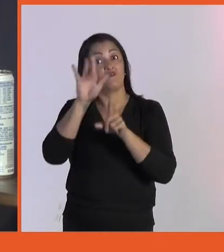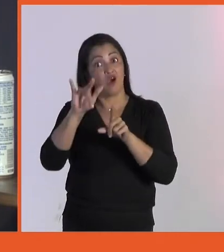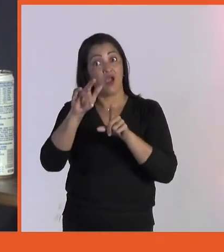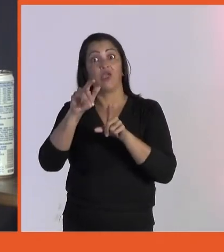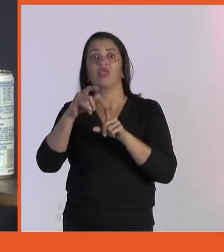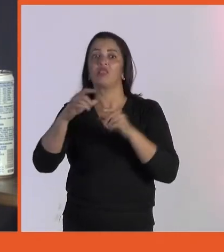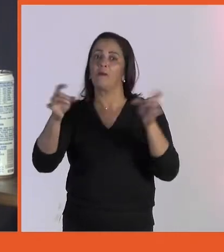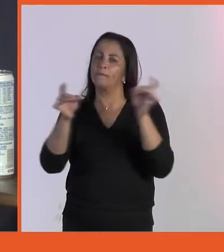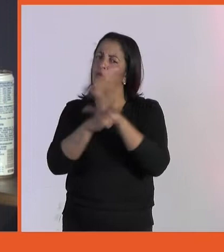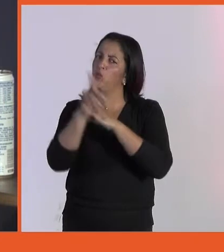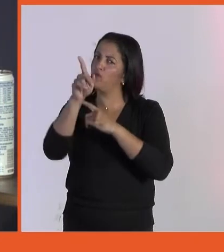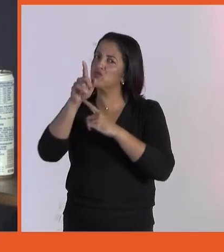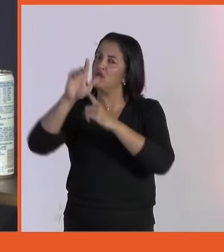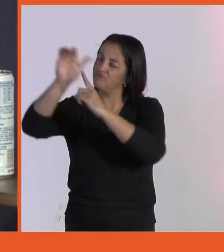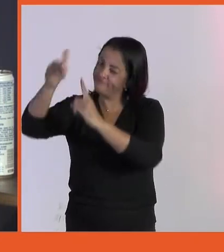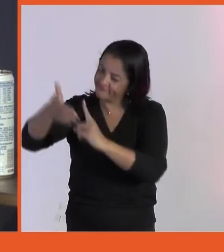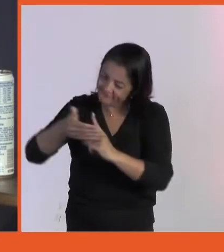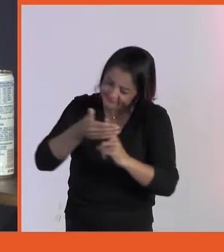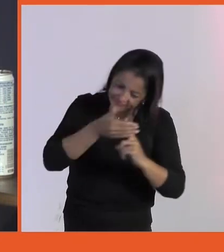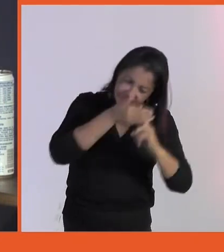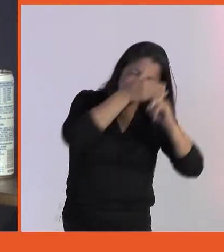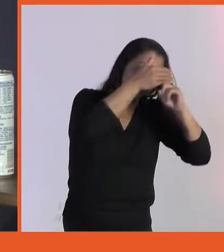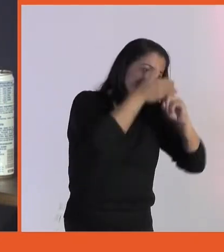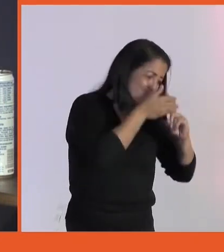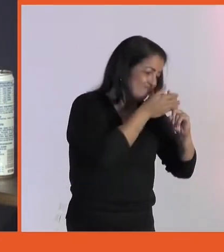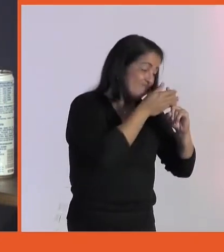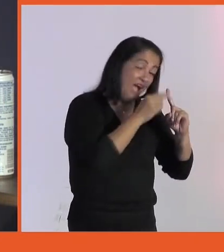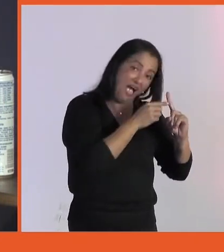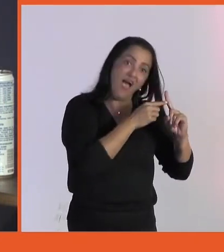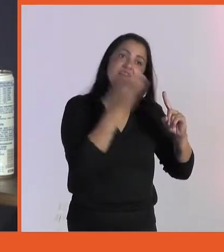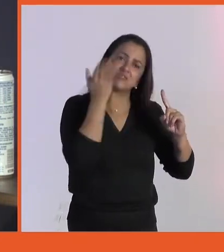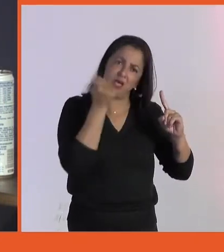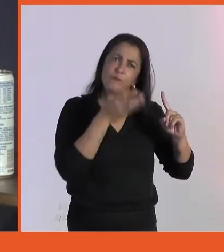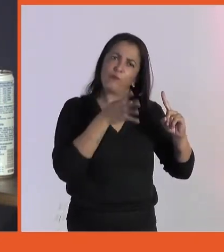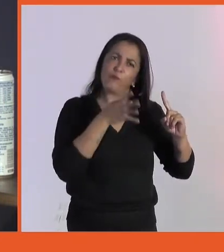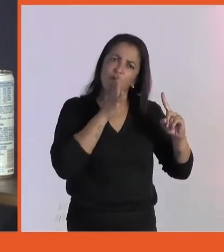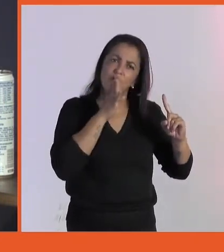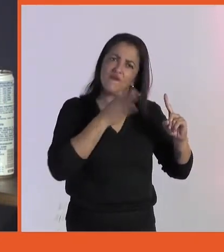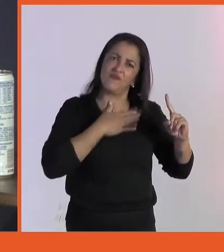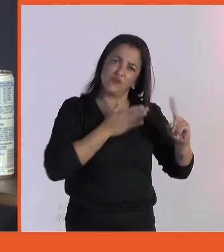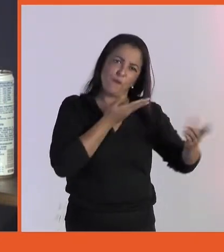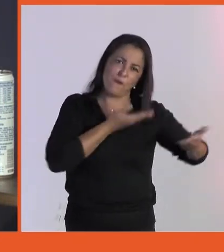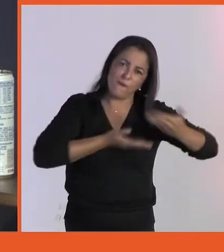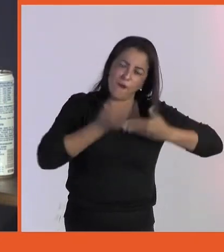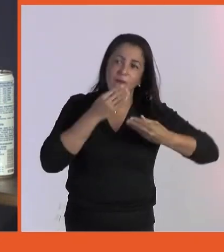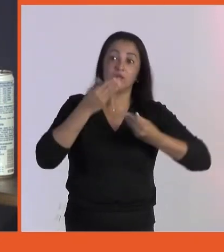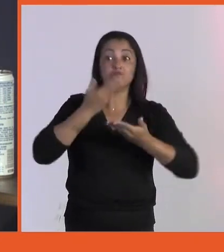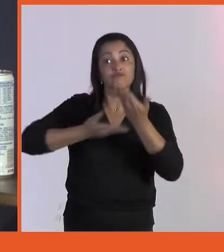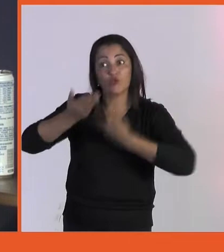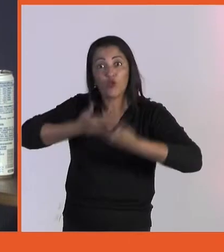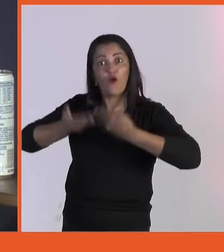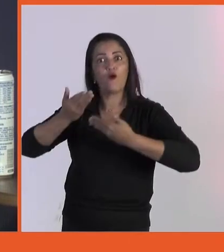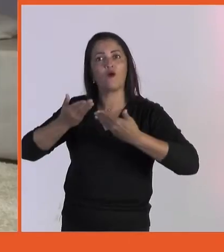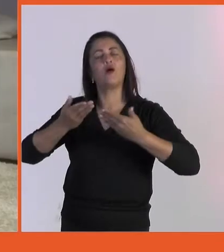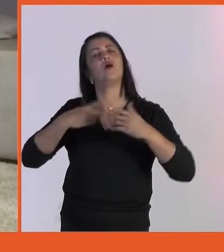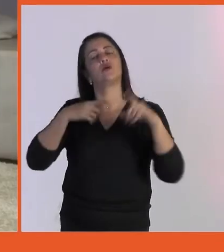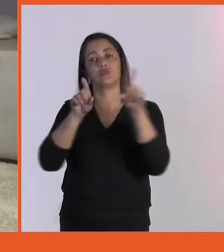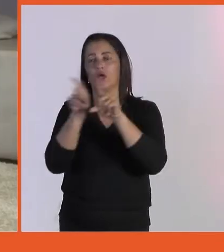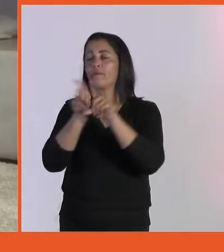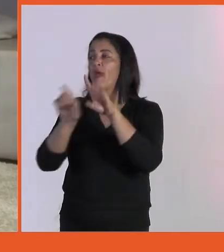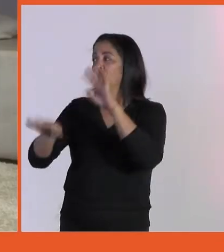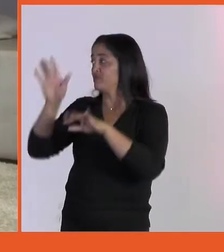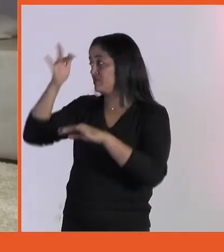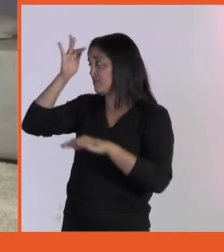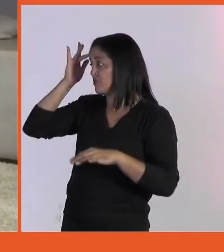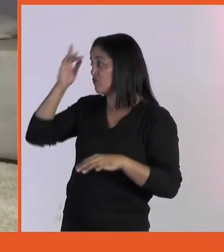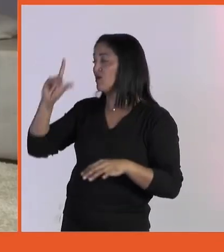acolher quando você precisa. Isso é muito bacana, acaba sendo uma troca de verdade. E para muita gente também, muitos criadores hoje em dia